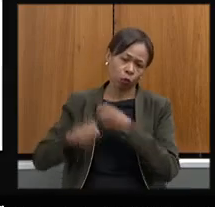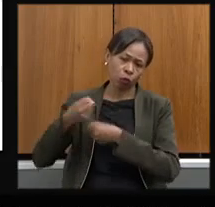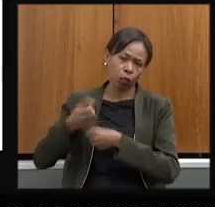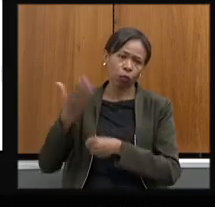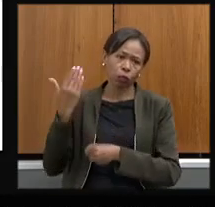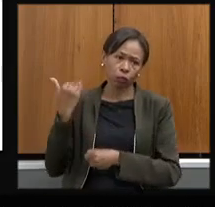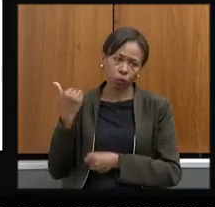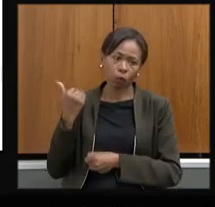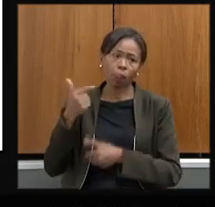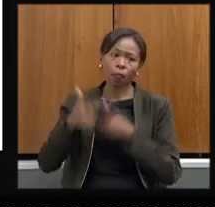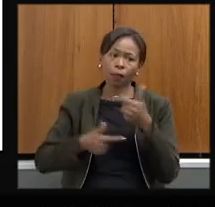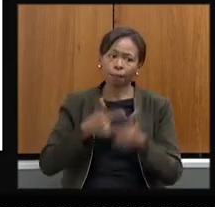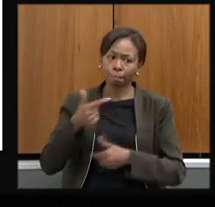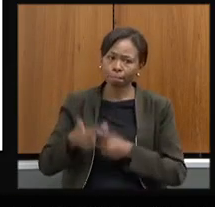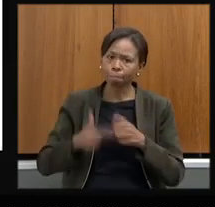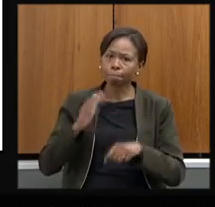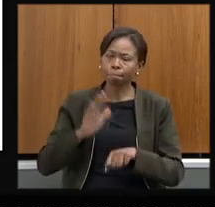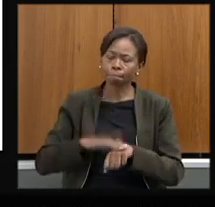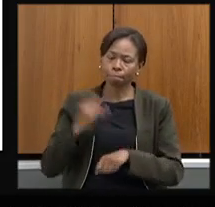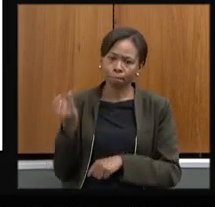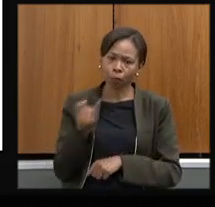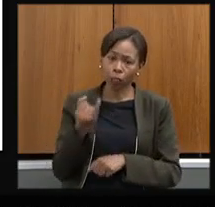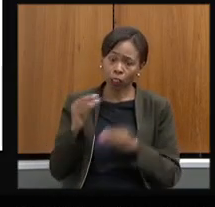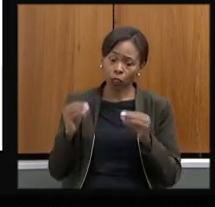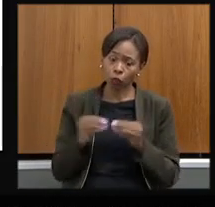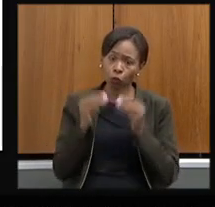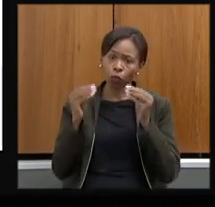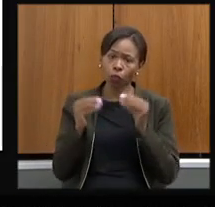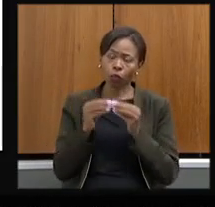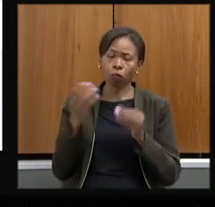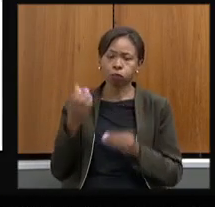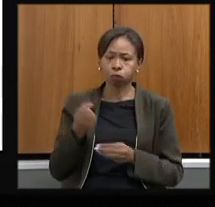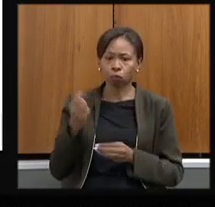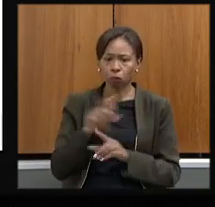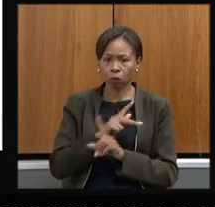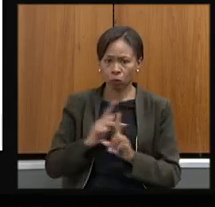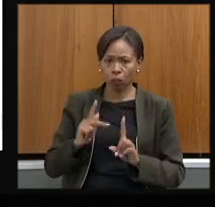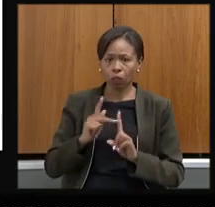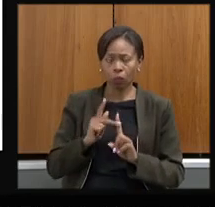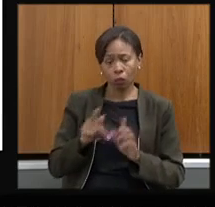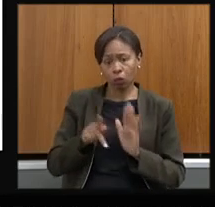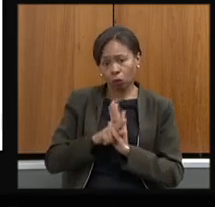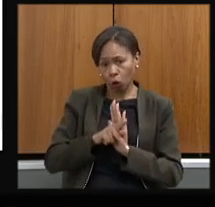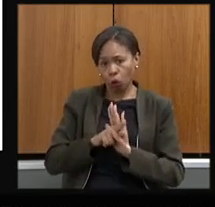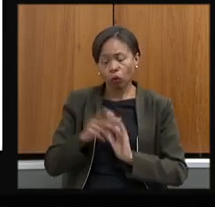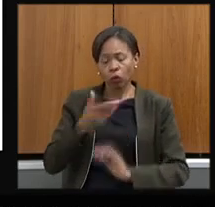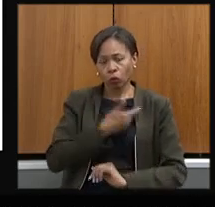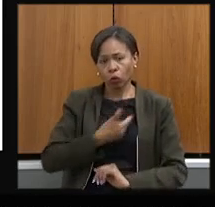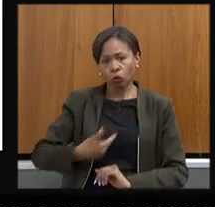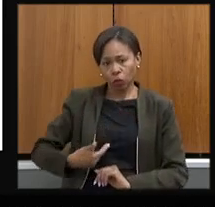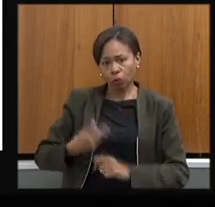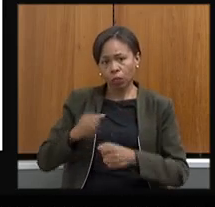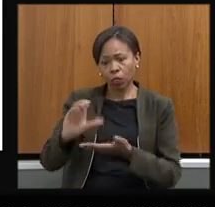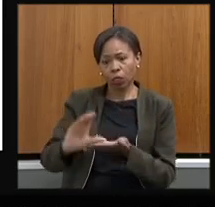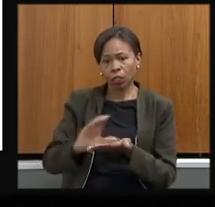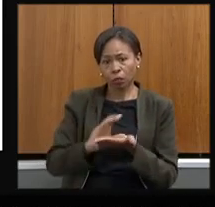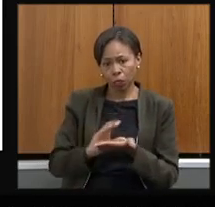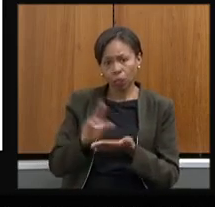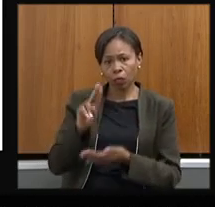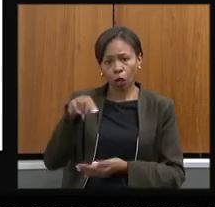é um trabalho bastante importantes a compensação previdenciária né que diz respeito ao estado tem a receber em especial da União